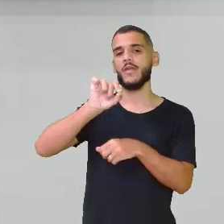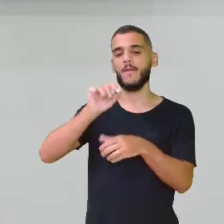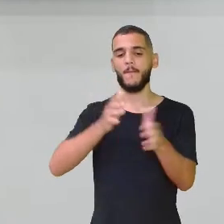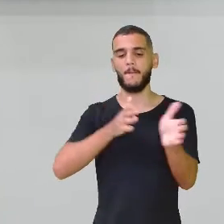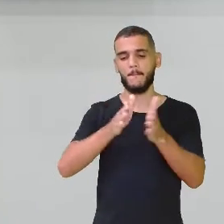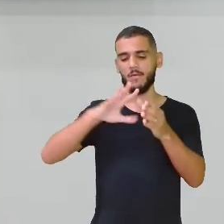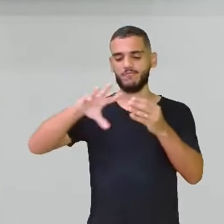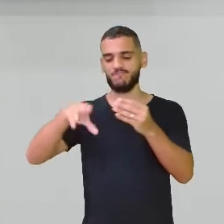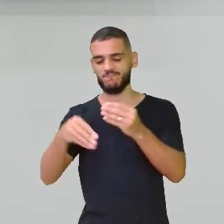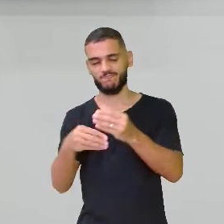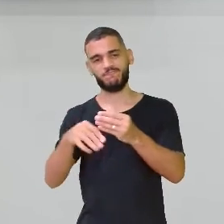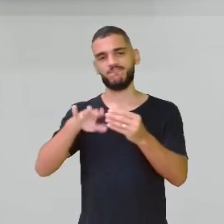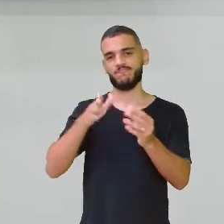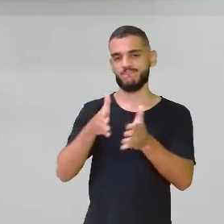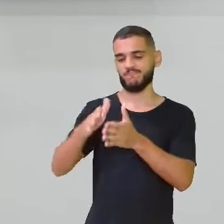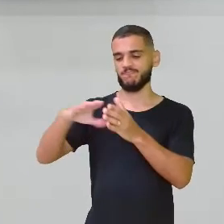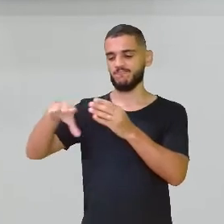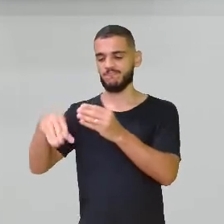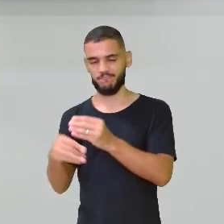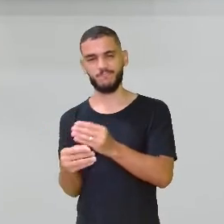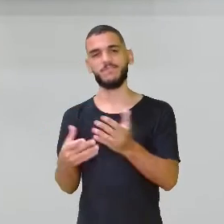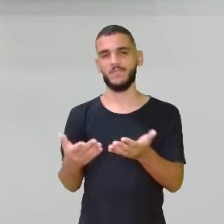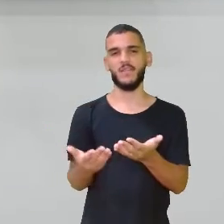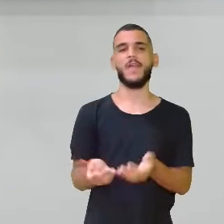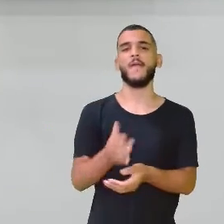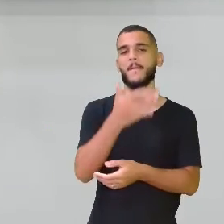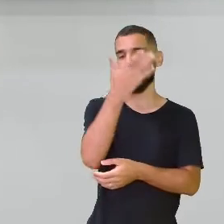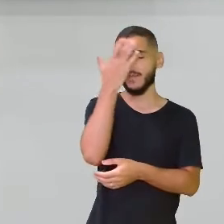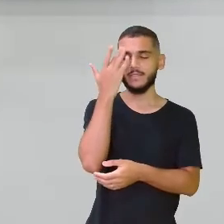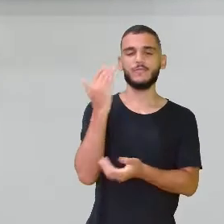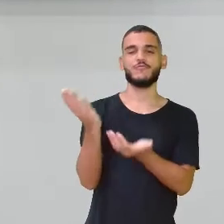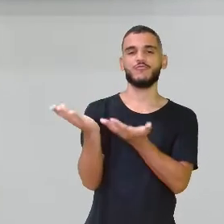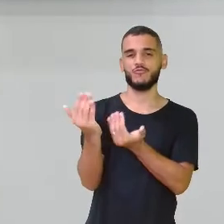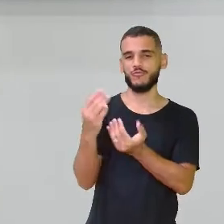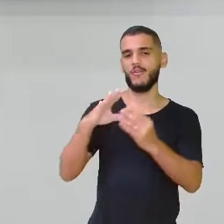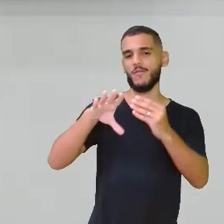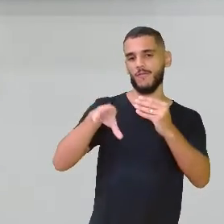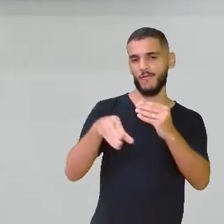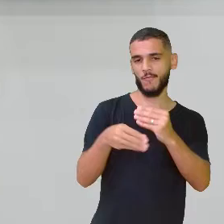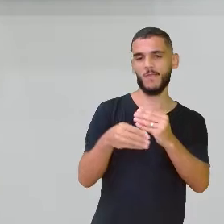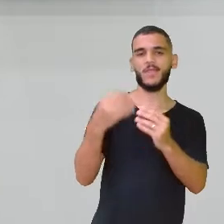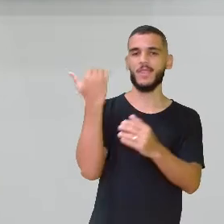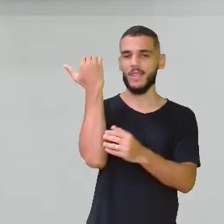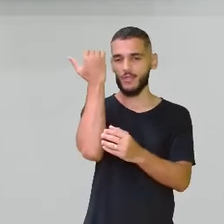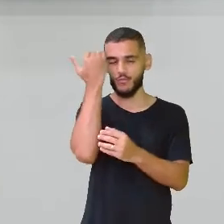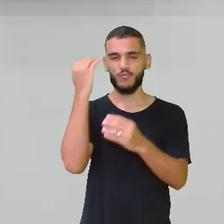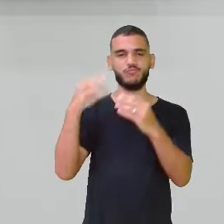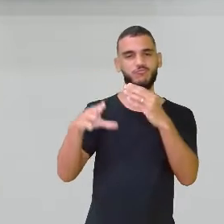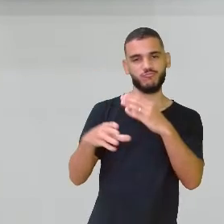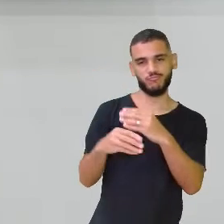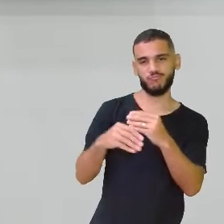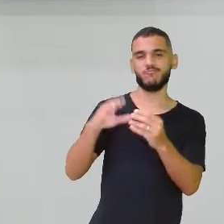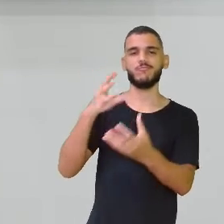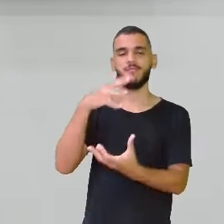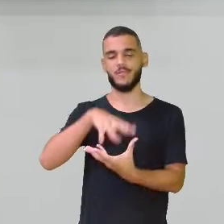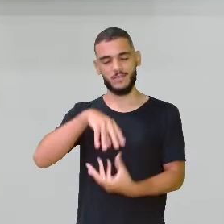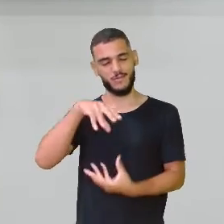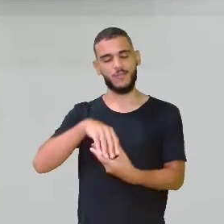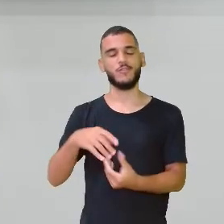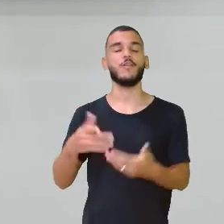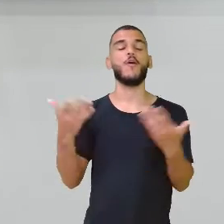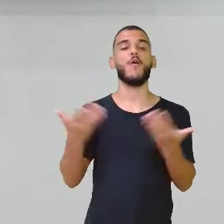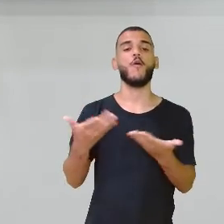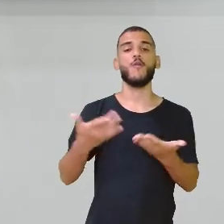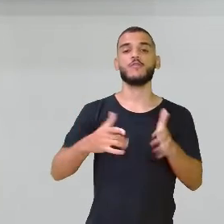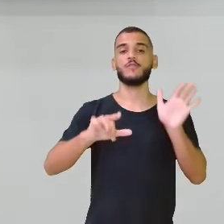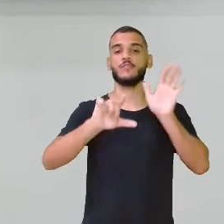outra. Hoje, nesta aula, a gente está trazendo um olhar para as questões legais, para as